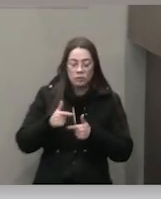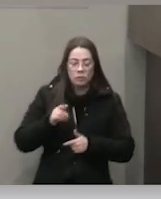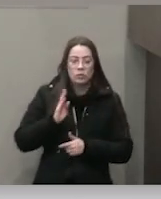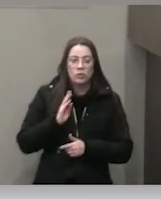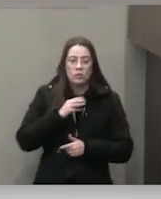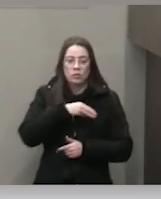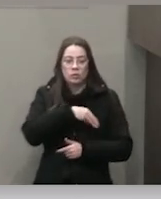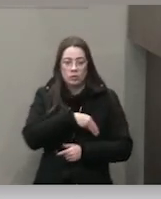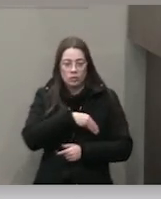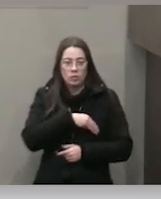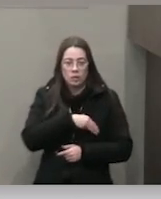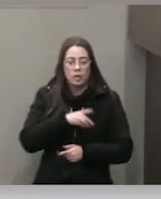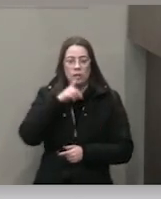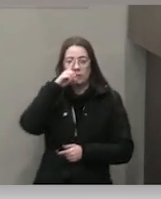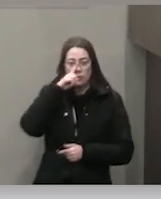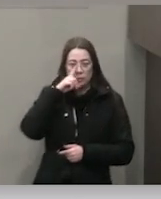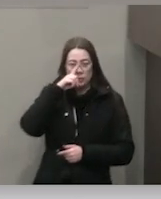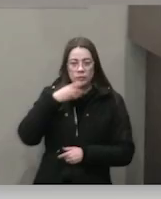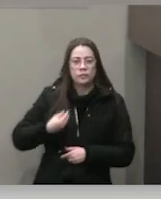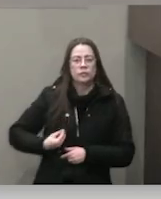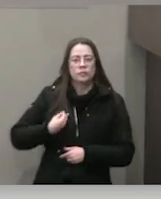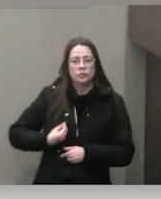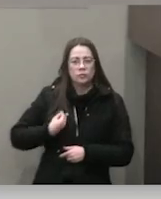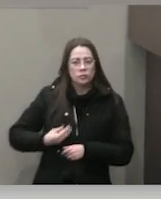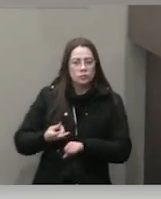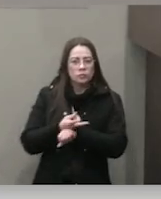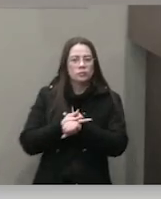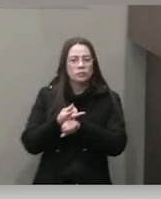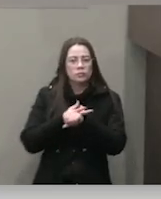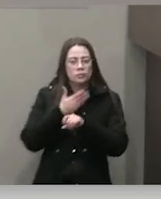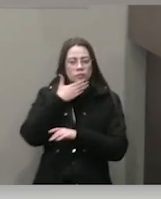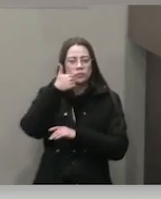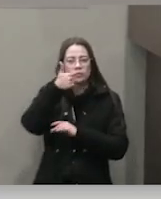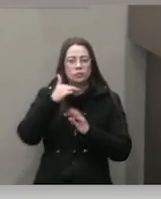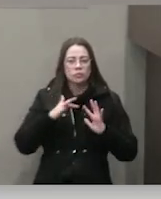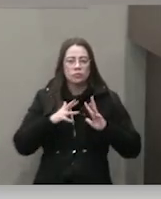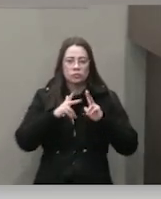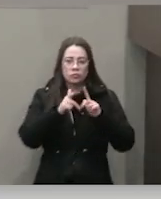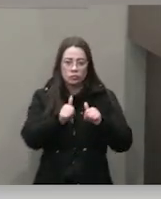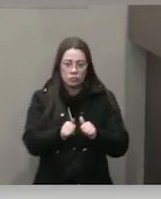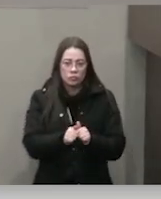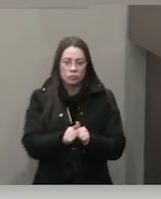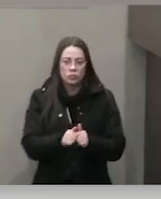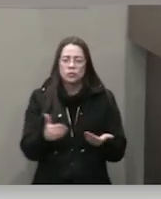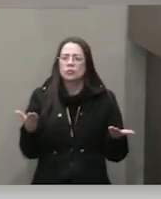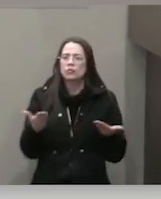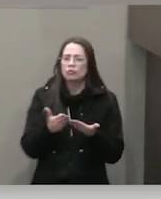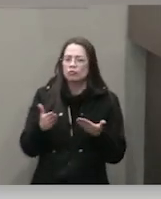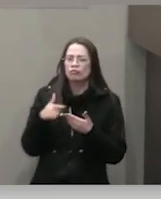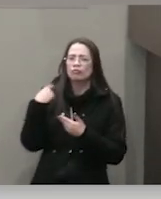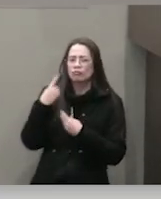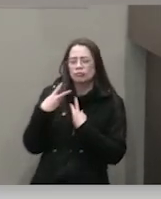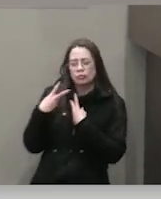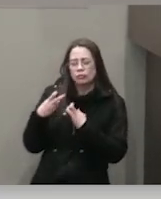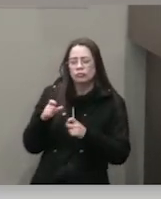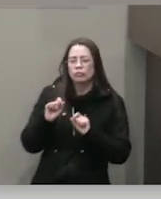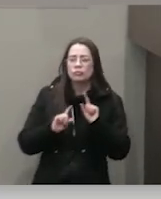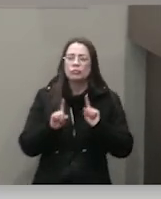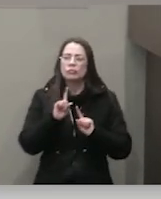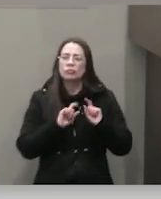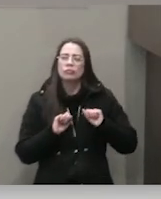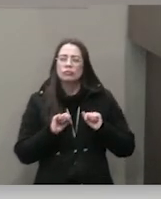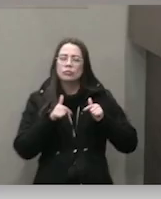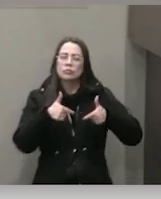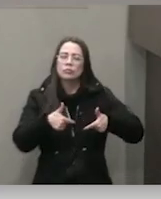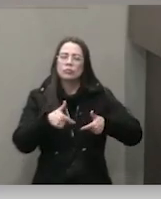sua vida em risco, cumprindo a sua missão, buscando o melhor para todos. E a casa hoje reconhece alguns atos que